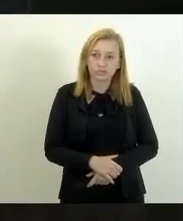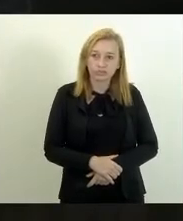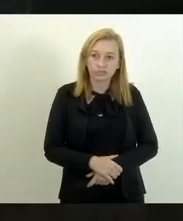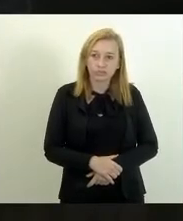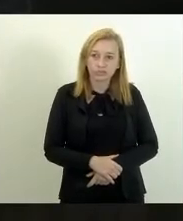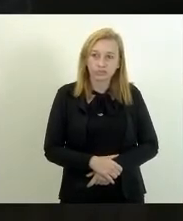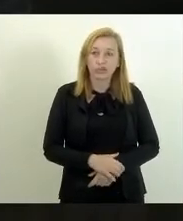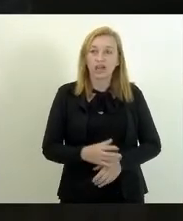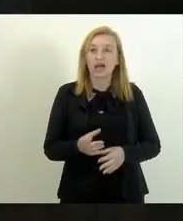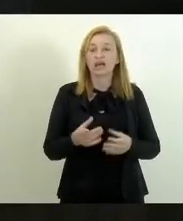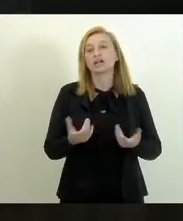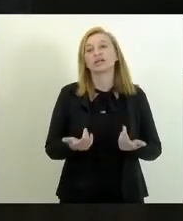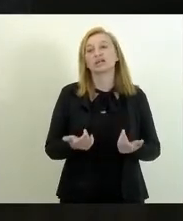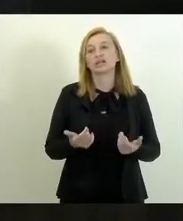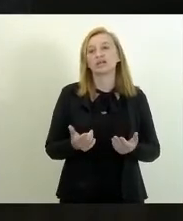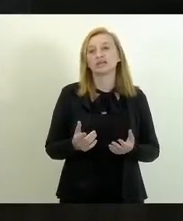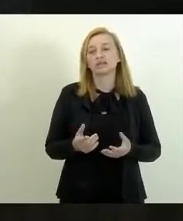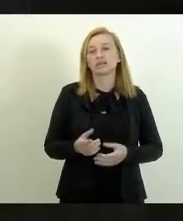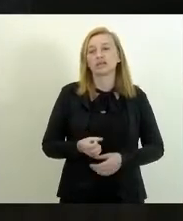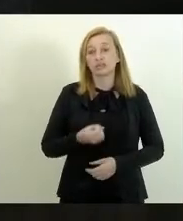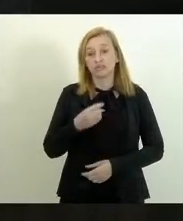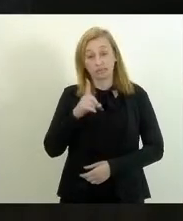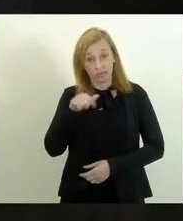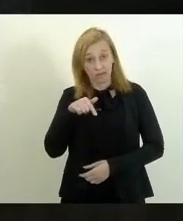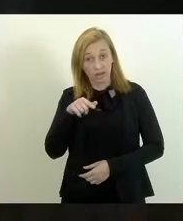da disciplina. Né, Adriana?